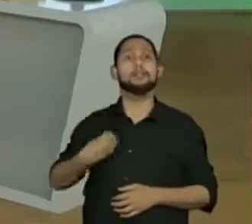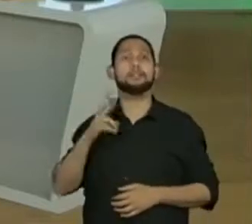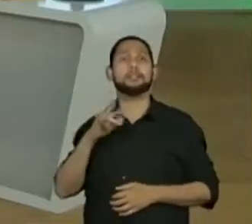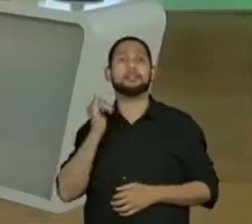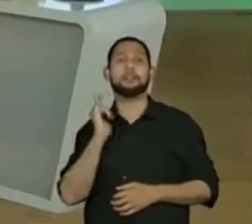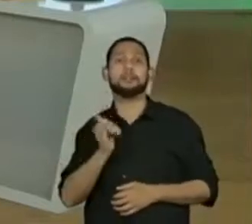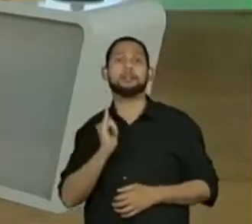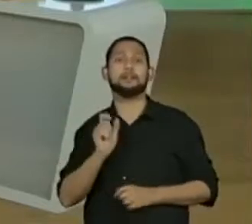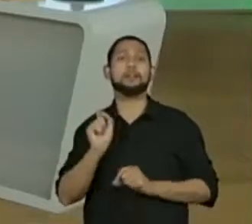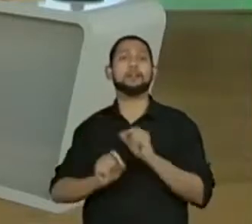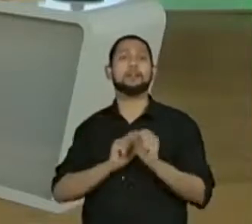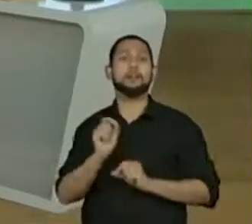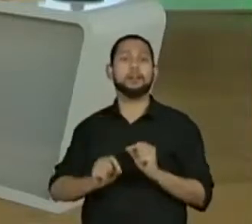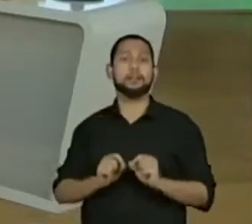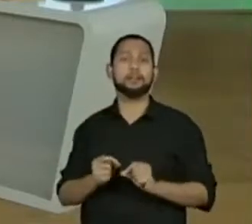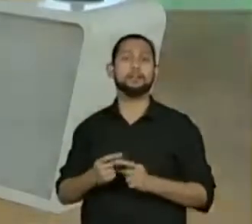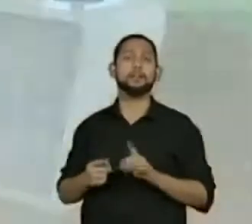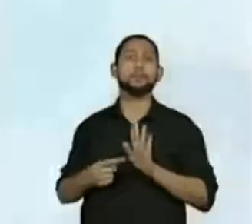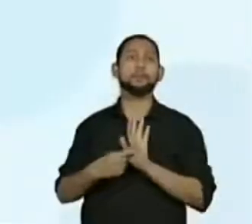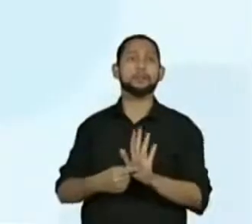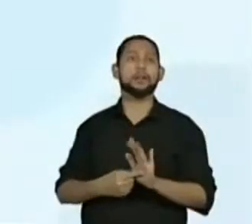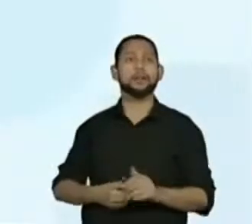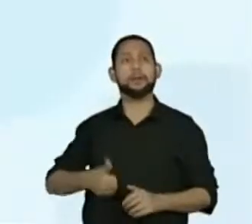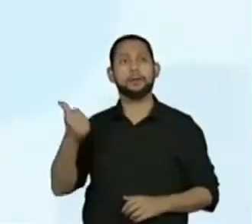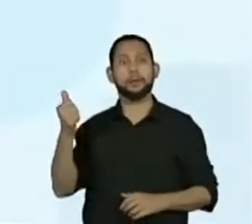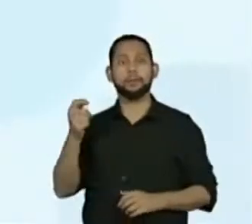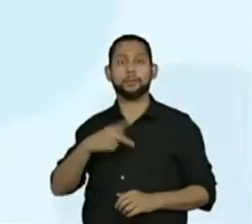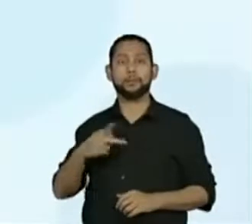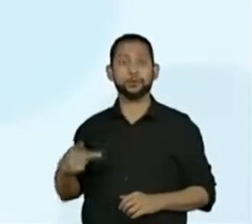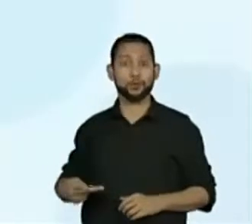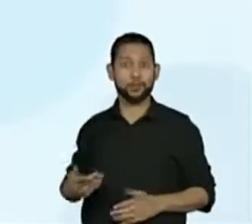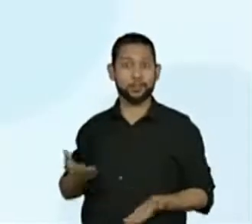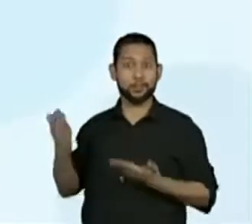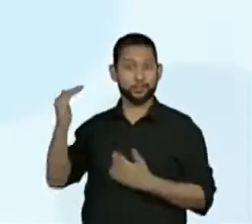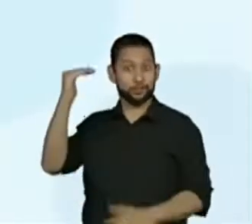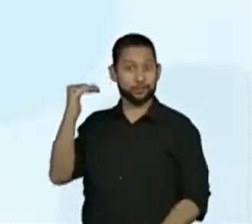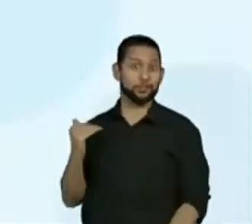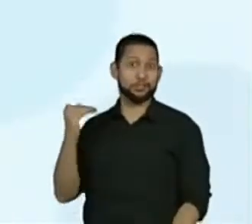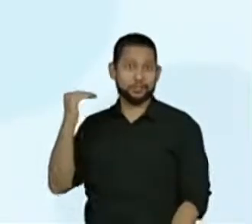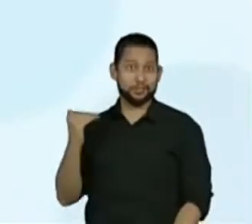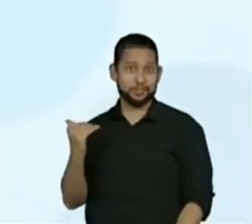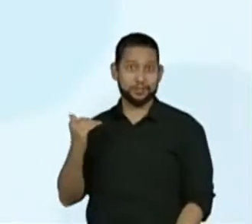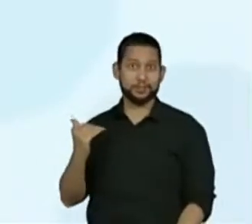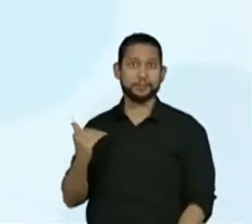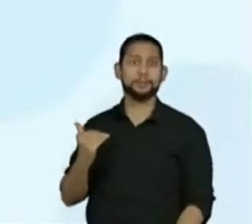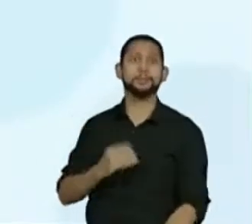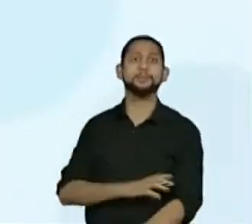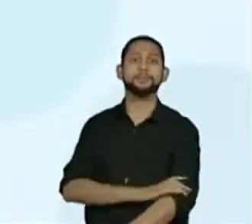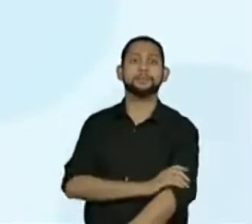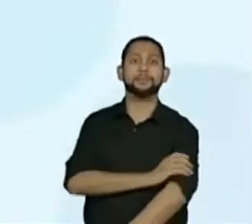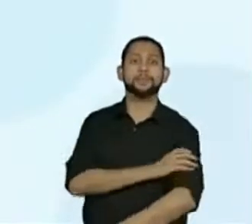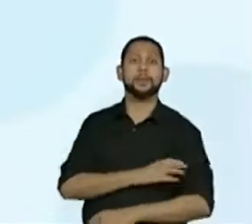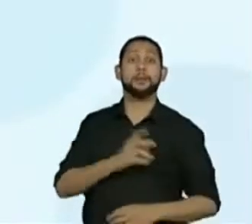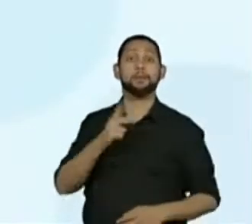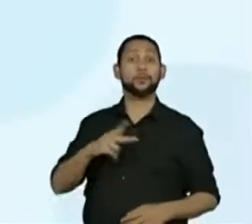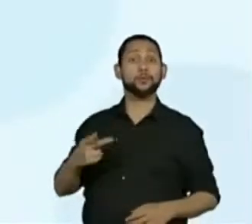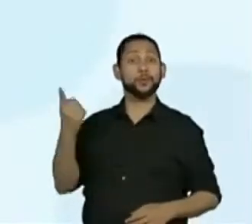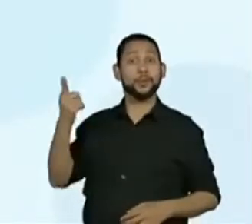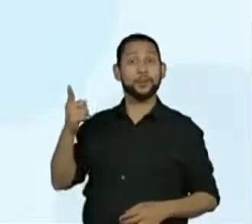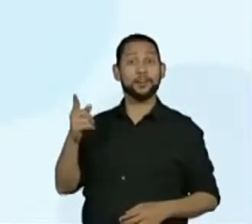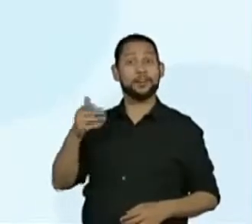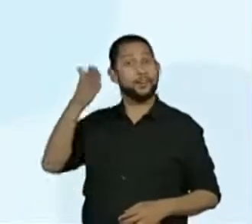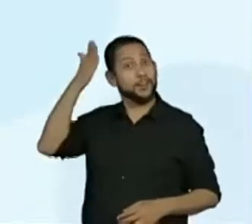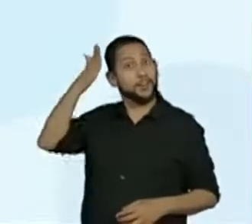dos autores apresentam a vocês professora Joyce e a professora